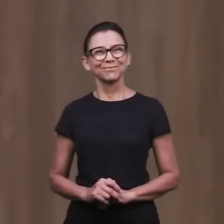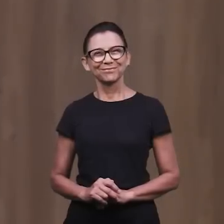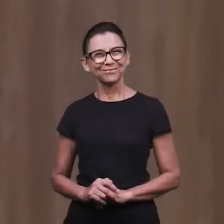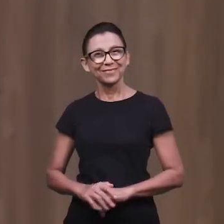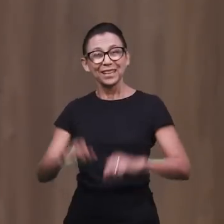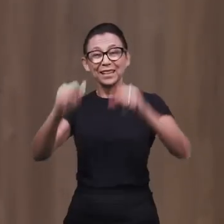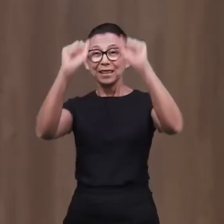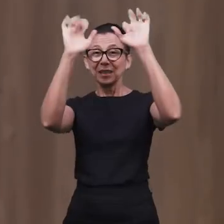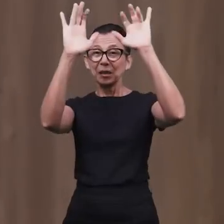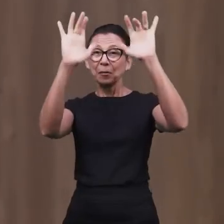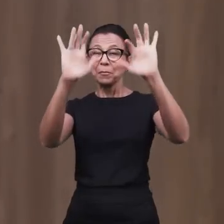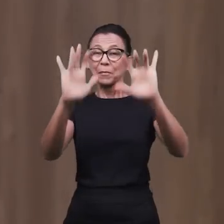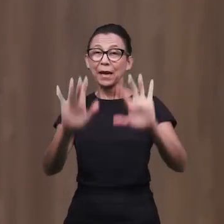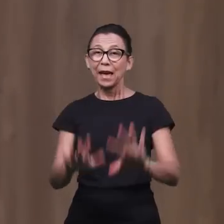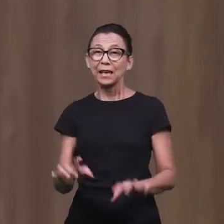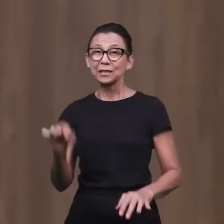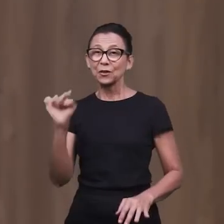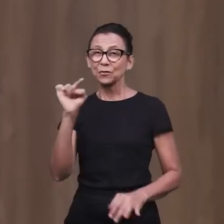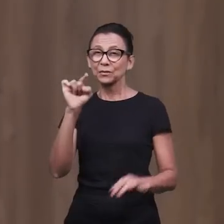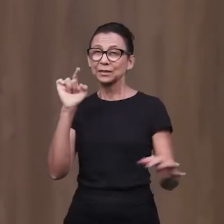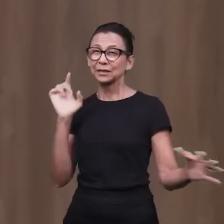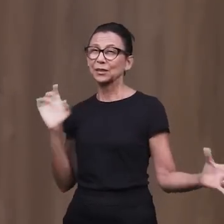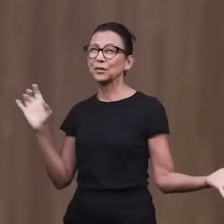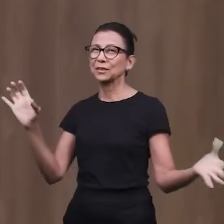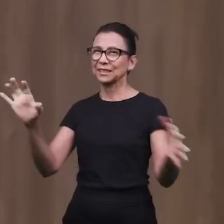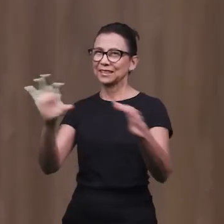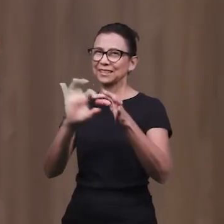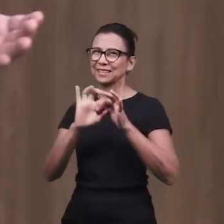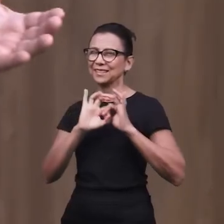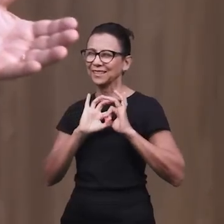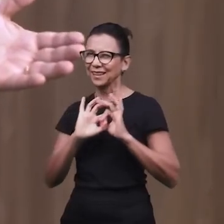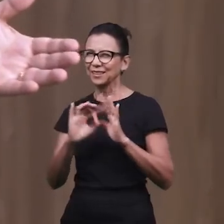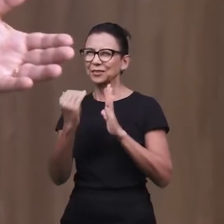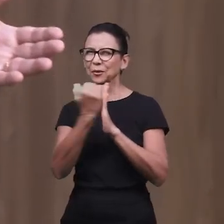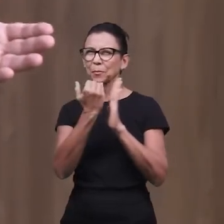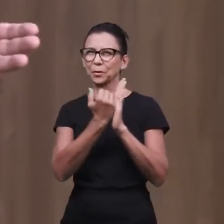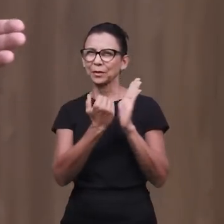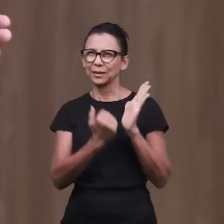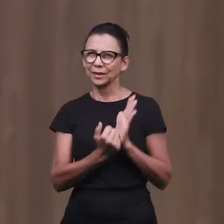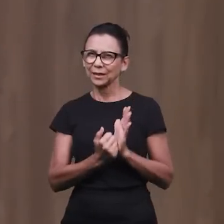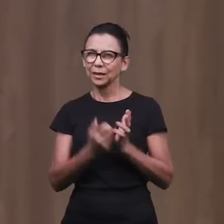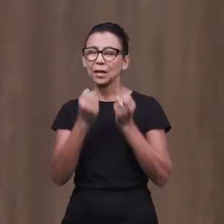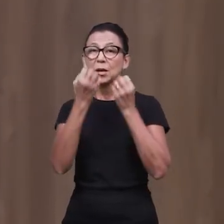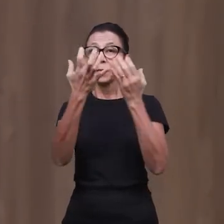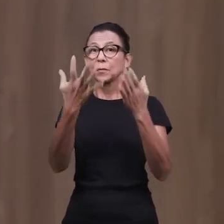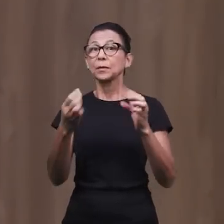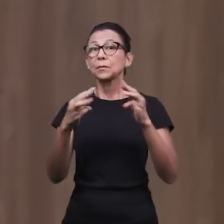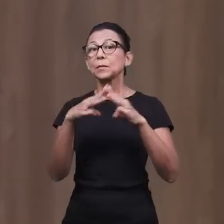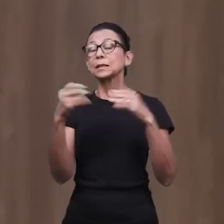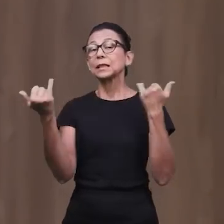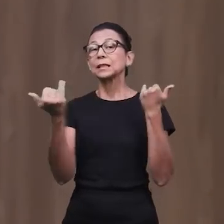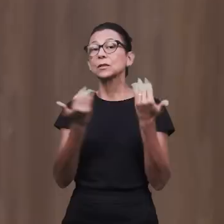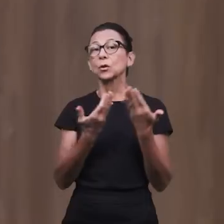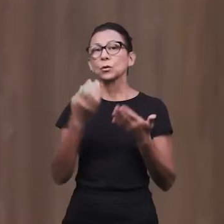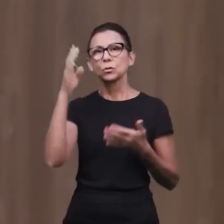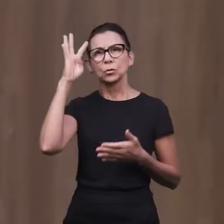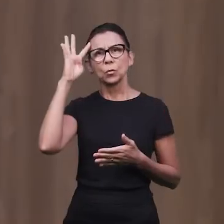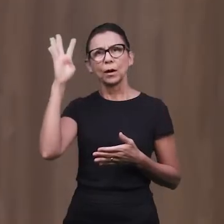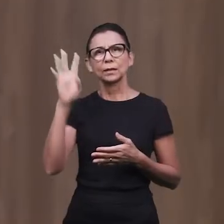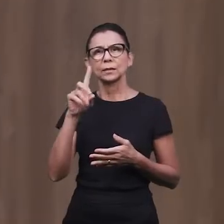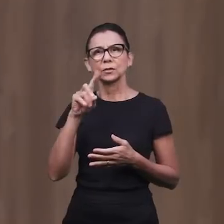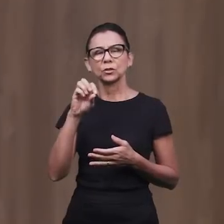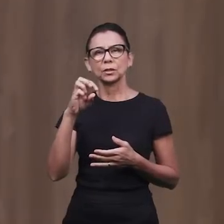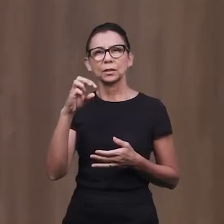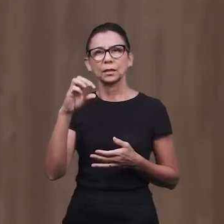Que bênção é ter você aqui com a gente! Seja muito bem-vindo, hein? Ao Manaí News. Hoje é quarta-feira,